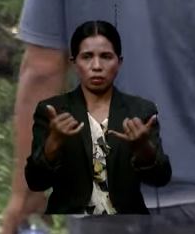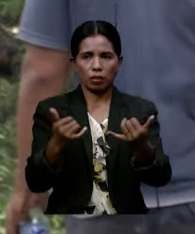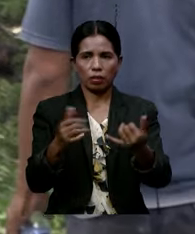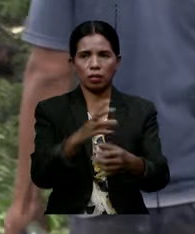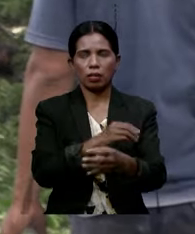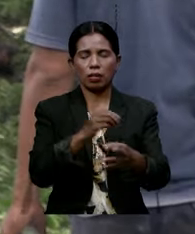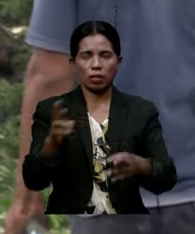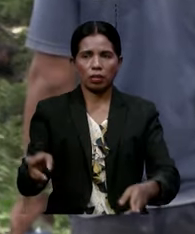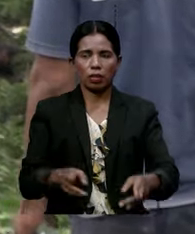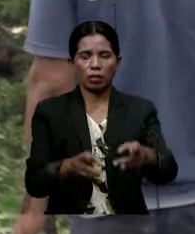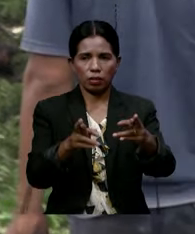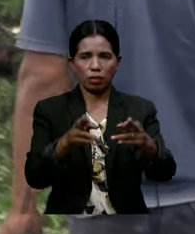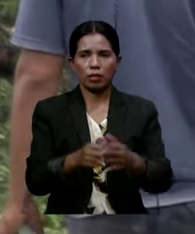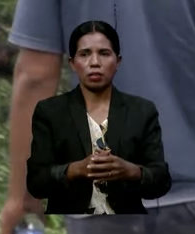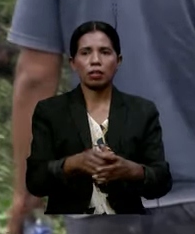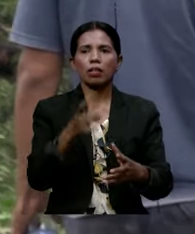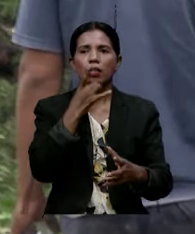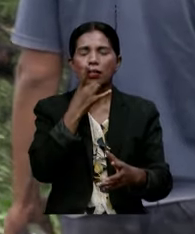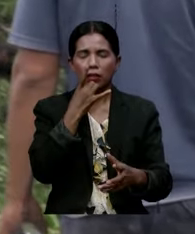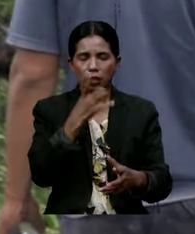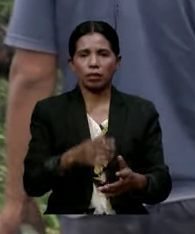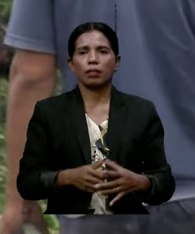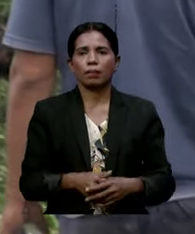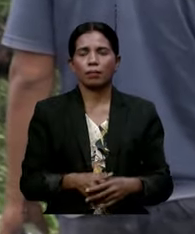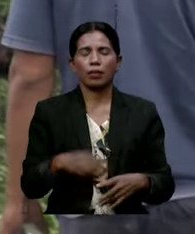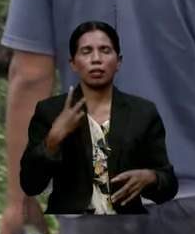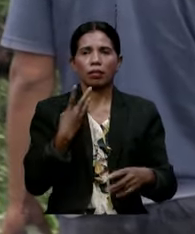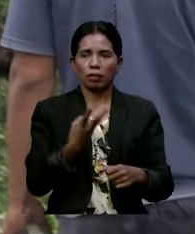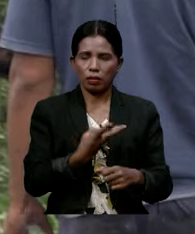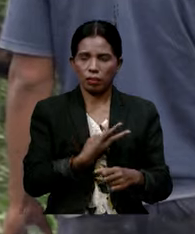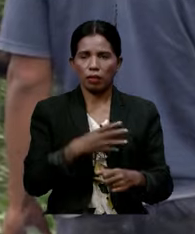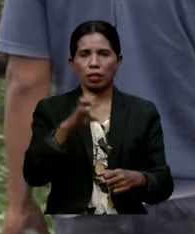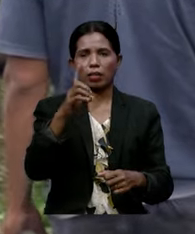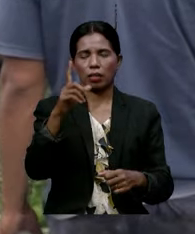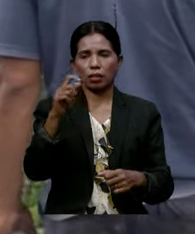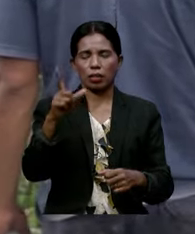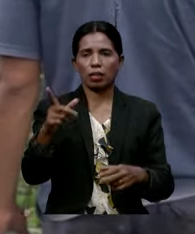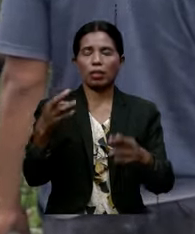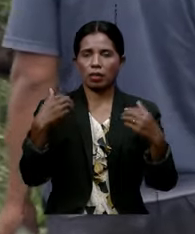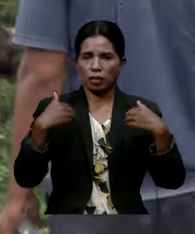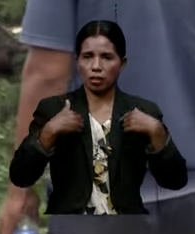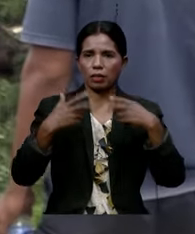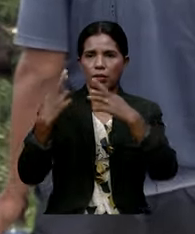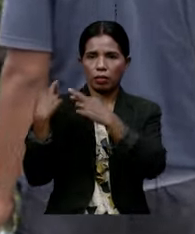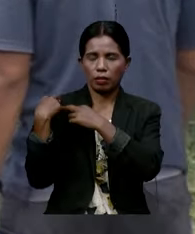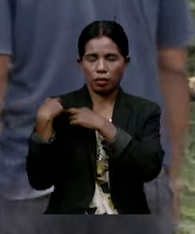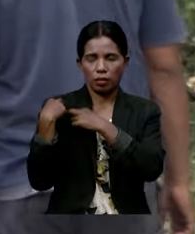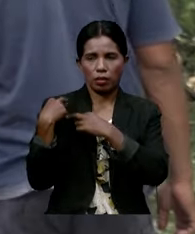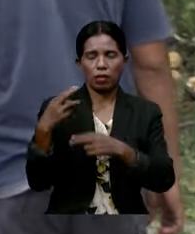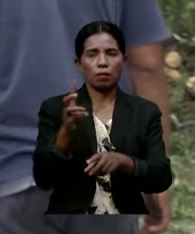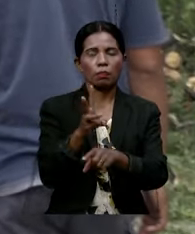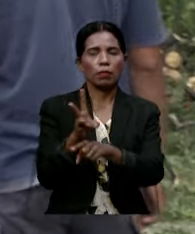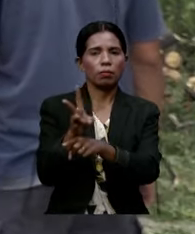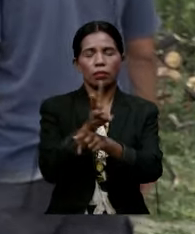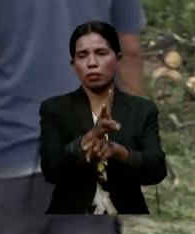road service. E a eletricidade, e tem ninha, e de ter ninha responsabilidade. Bombeiros lá,